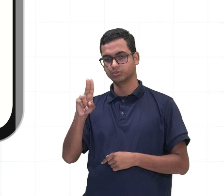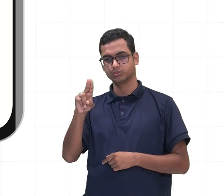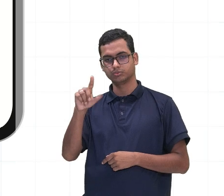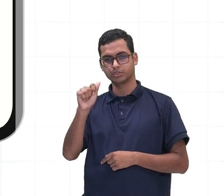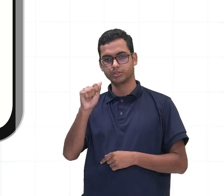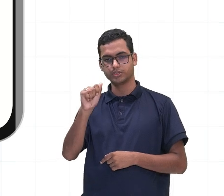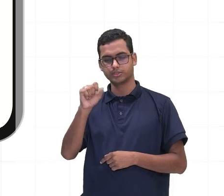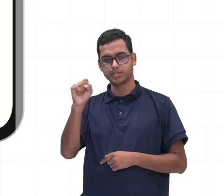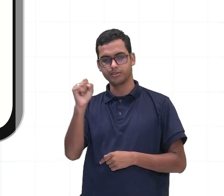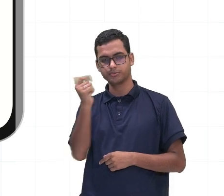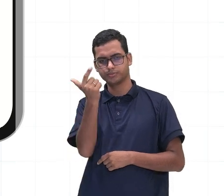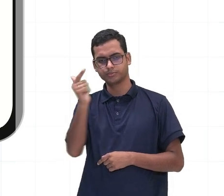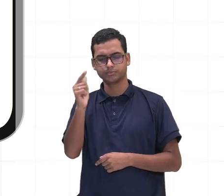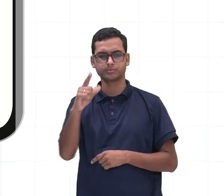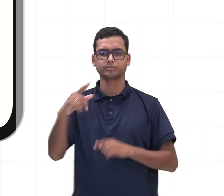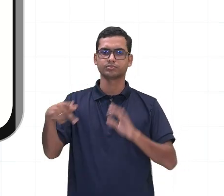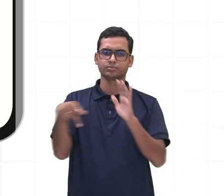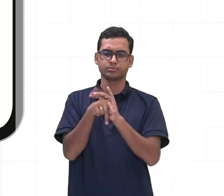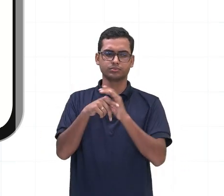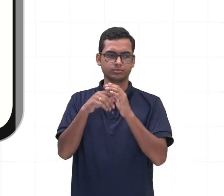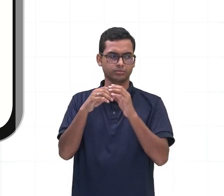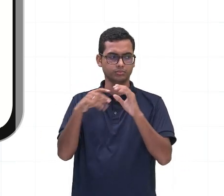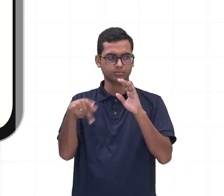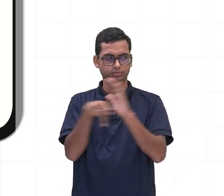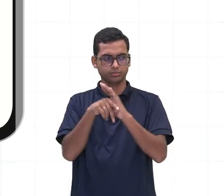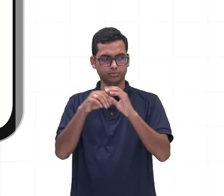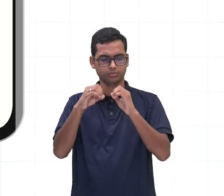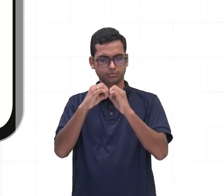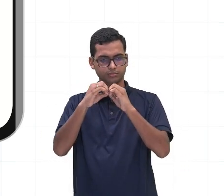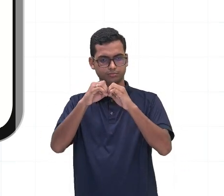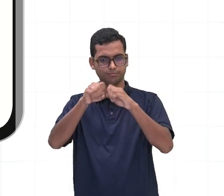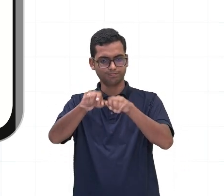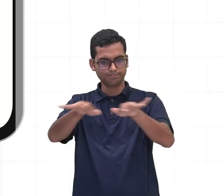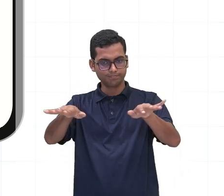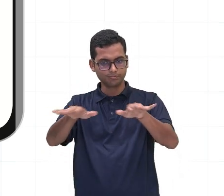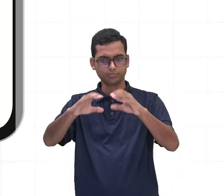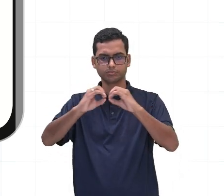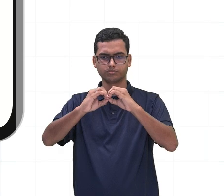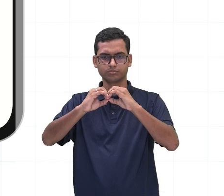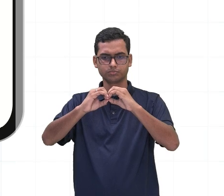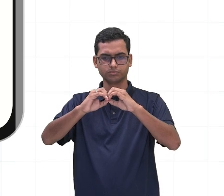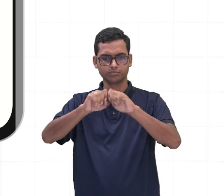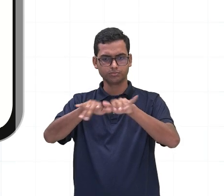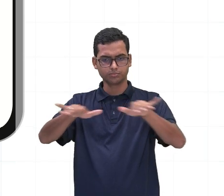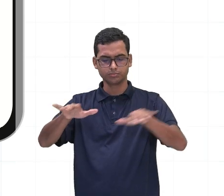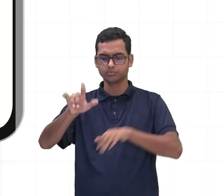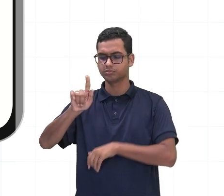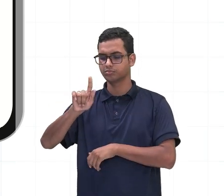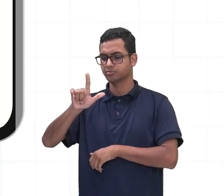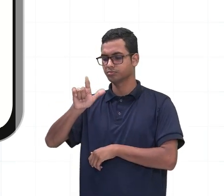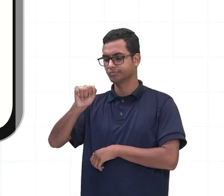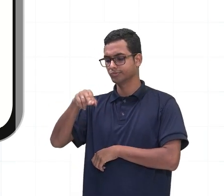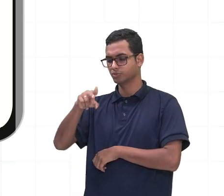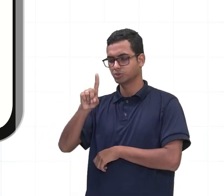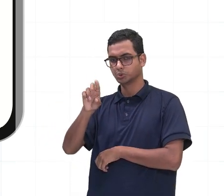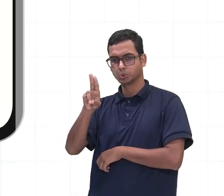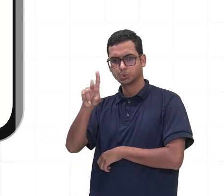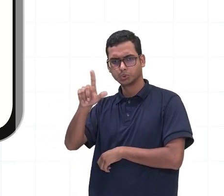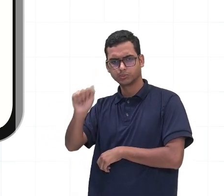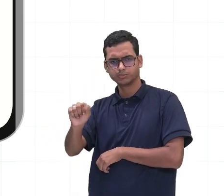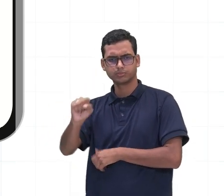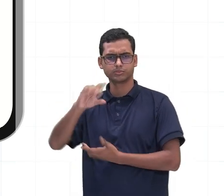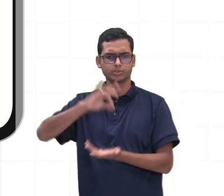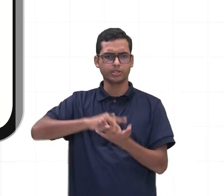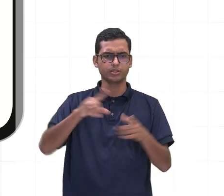nosso corpo. Excreção de substâncias, e aqui a gente traz túbulos do rim, né, que está relacionado com